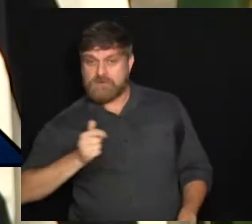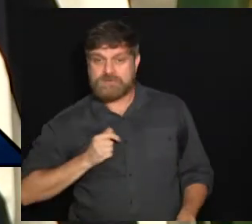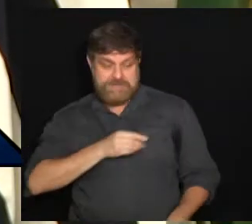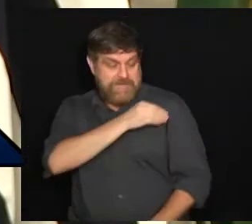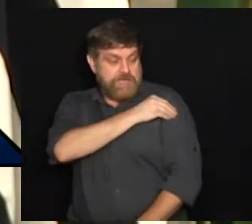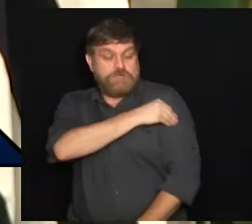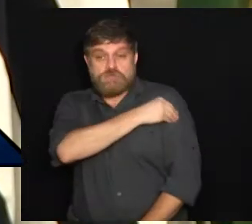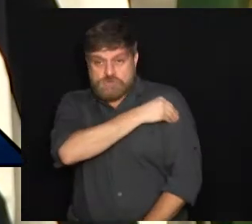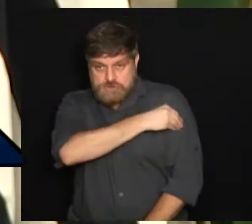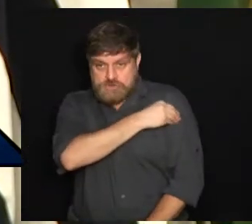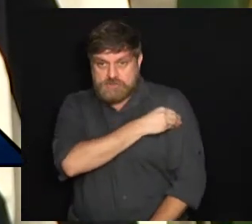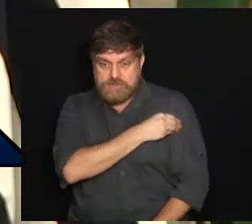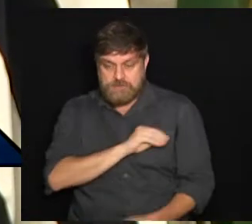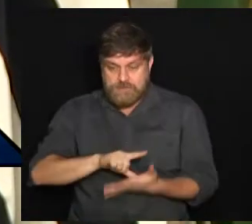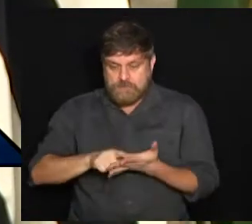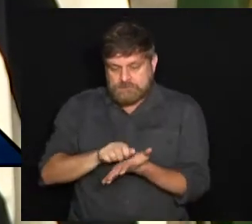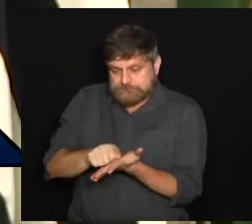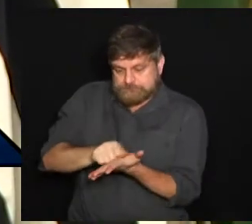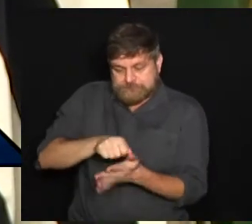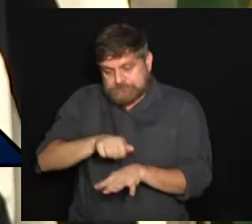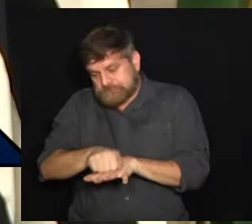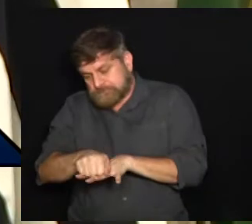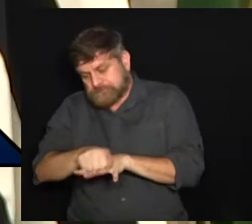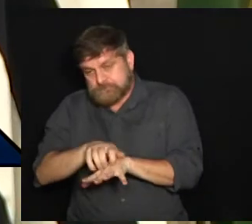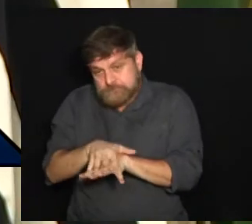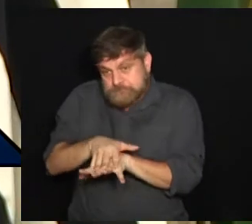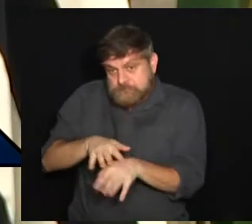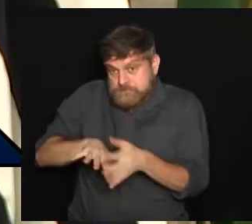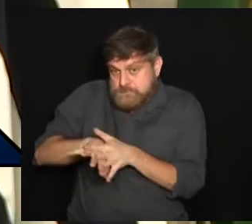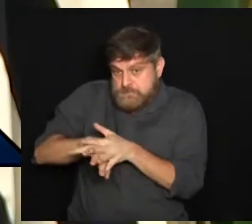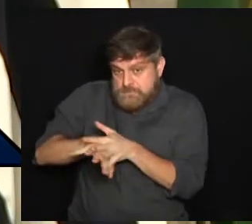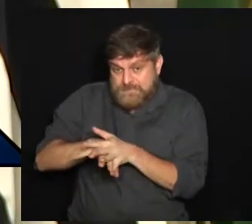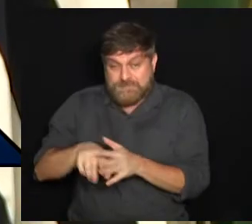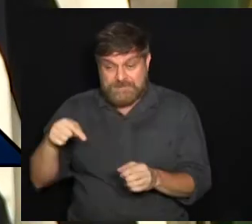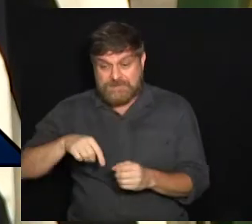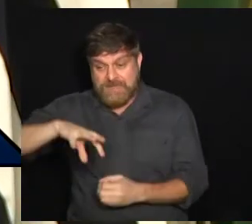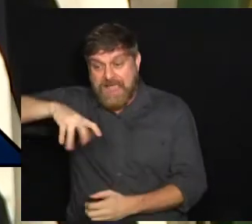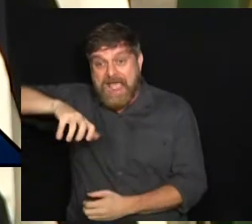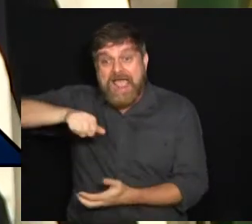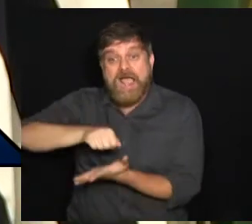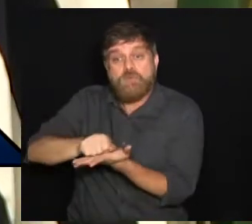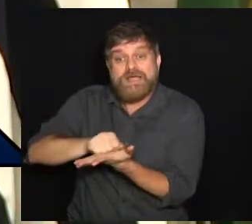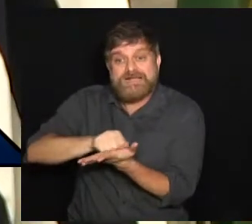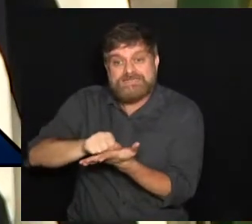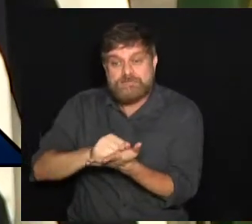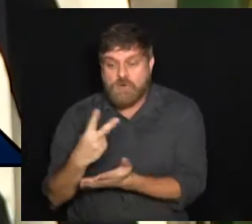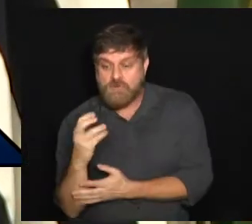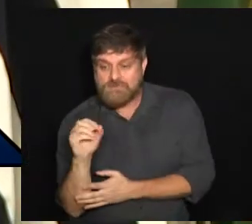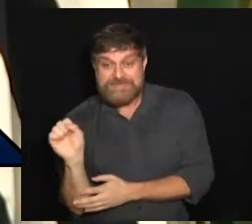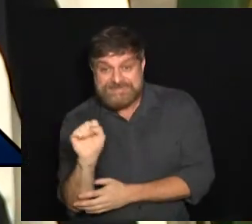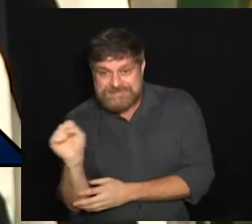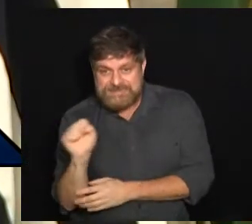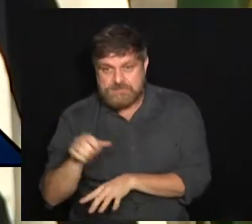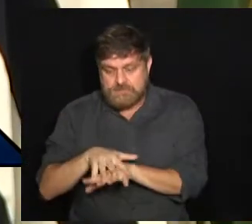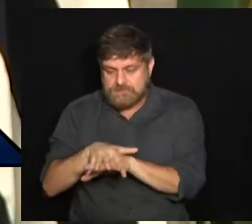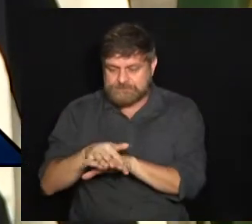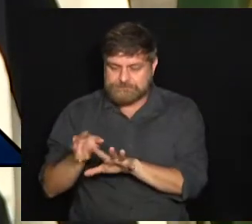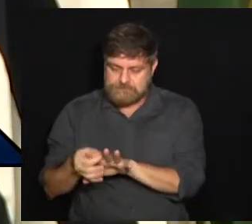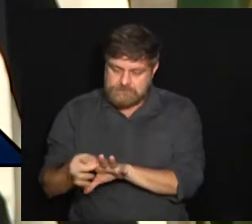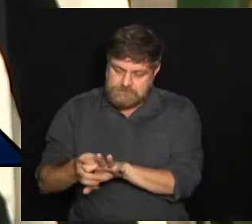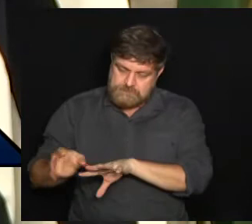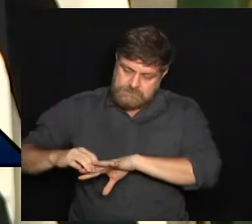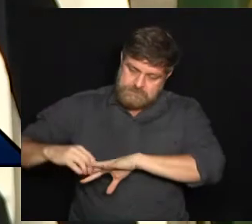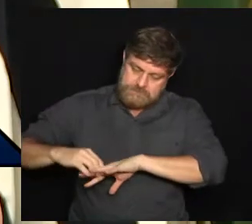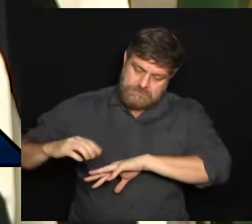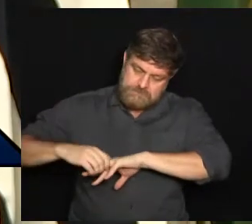gel na mão, encostou, depois lava a mão, igual eu falei, né, a lavagem das mãos com água e sabão deve durar 20 segundos, lava atrás, lava entre os dedos, lava a